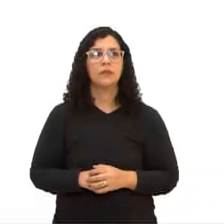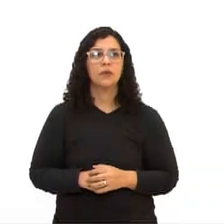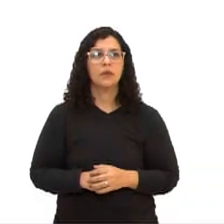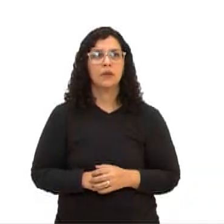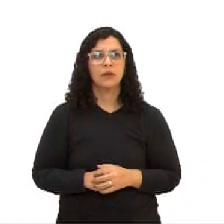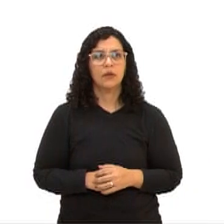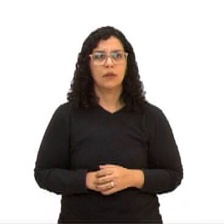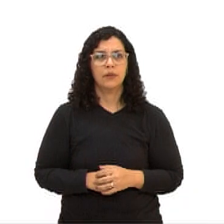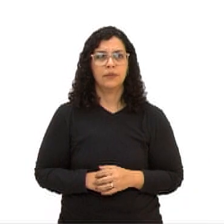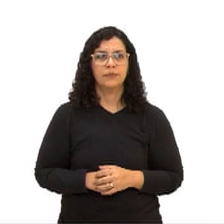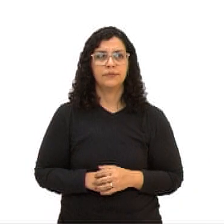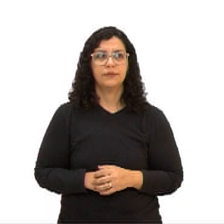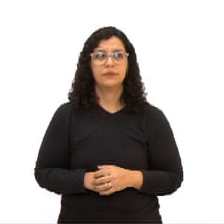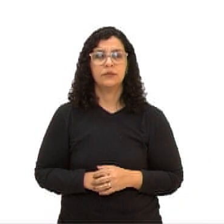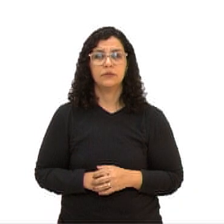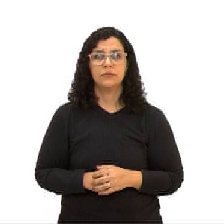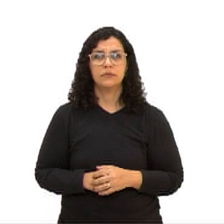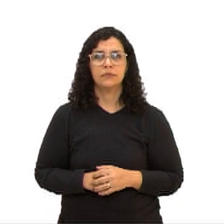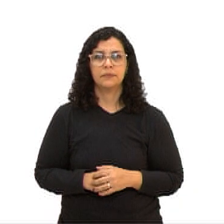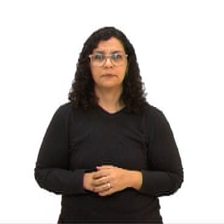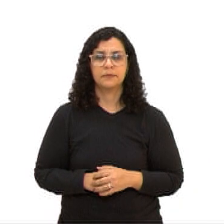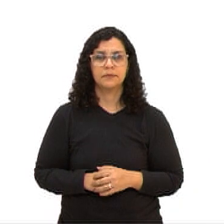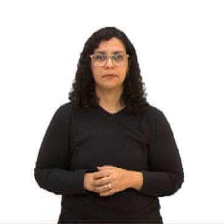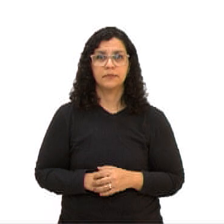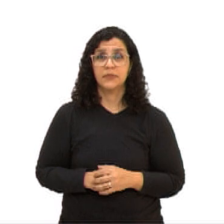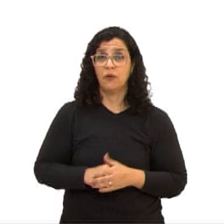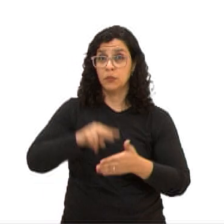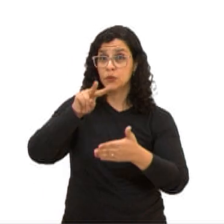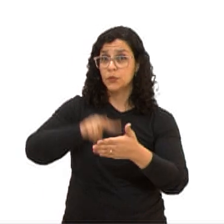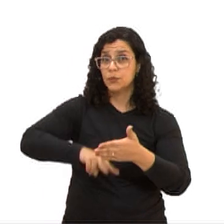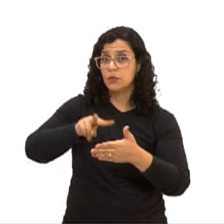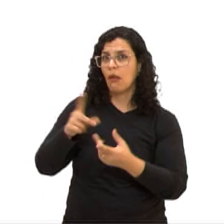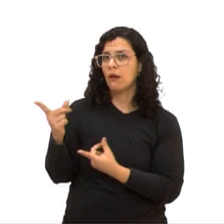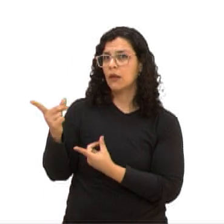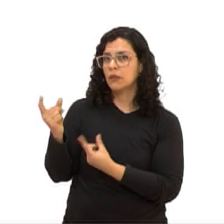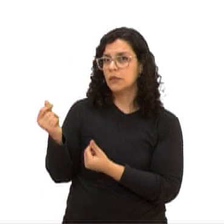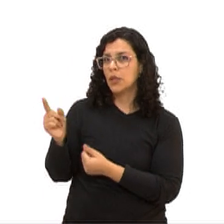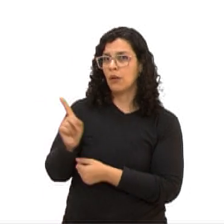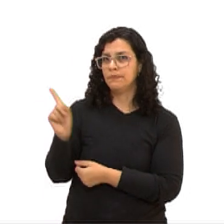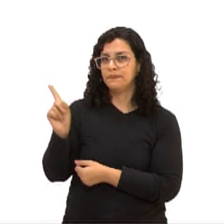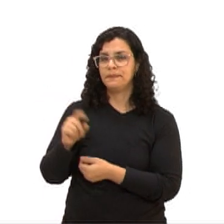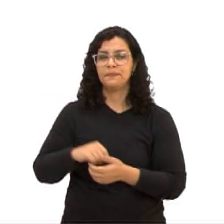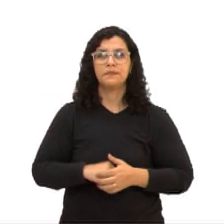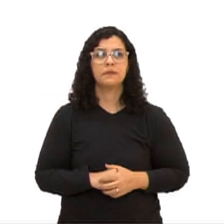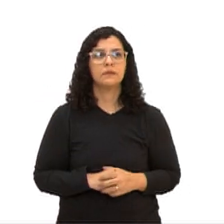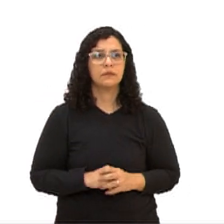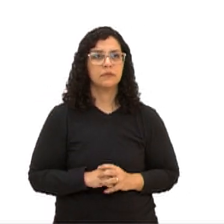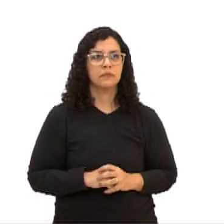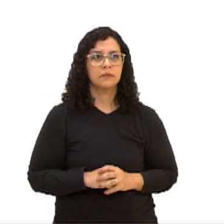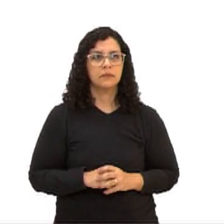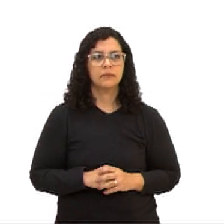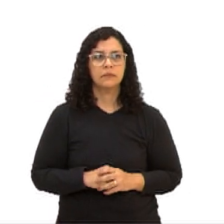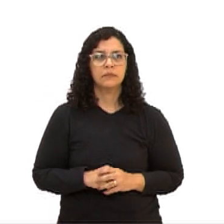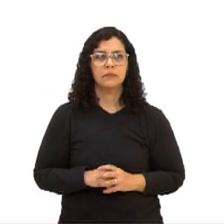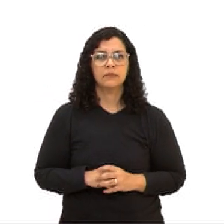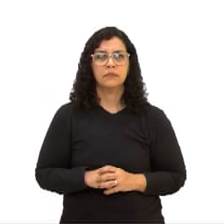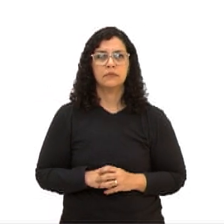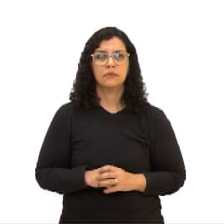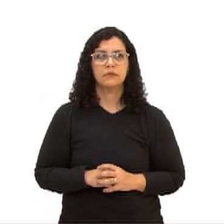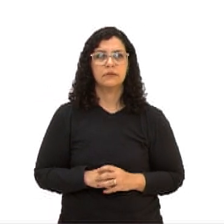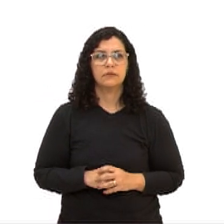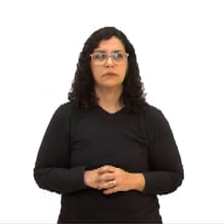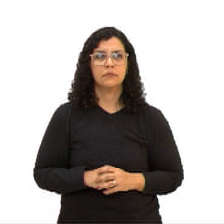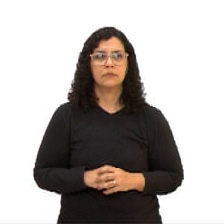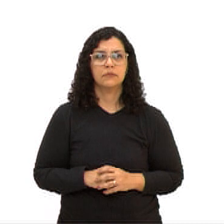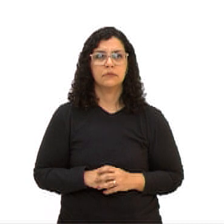Tabla de incentivos para niños. Hoy en día existe un esquema de incentivo para que los niños colaboren desde temprano